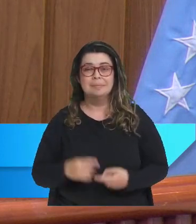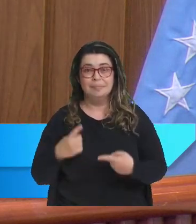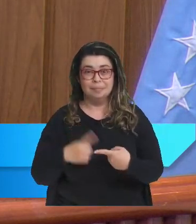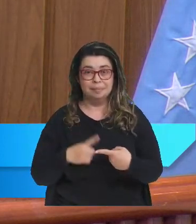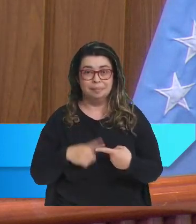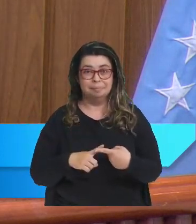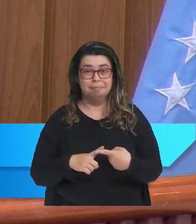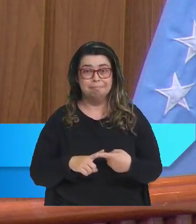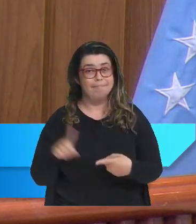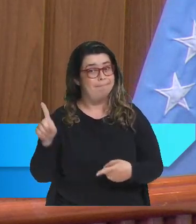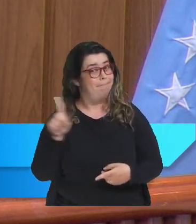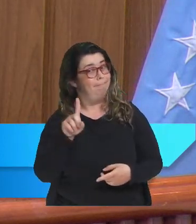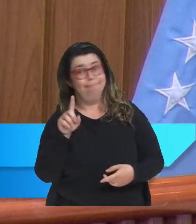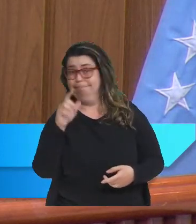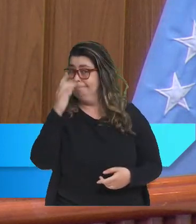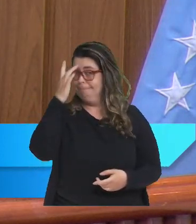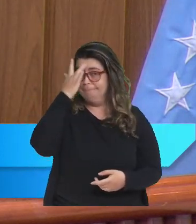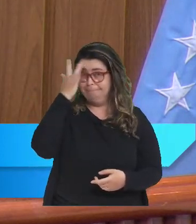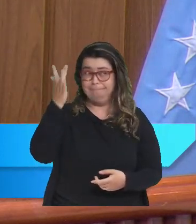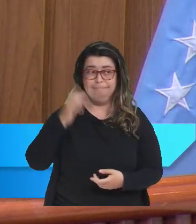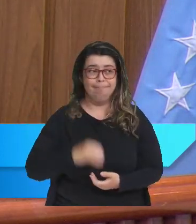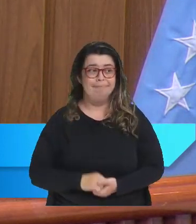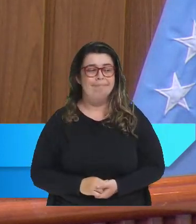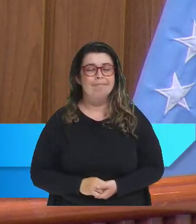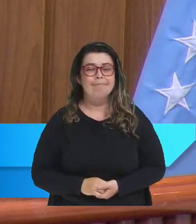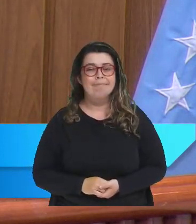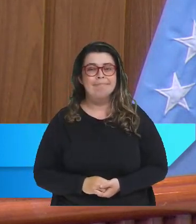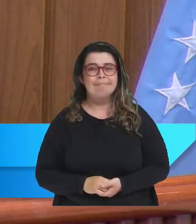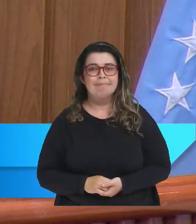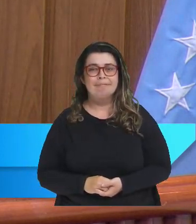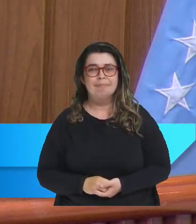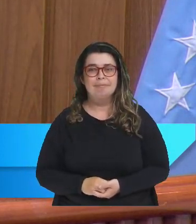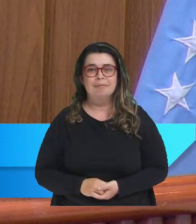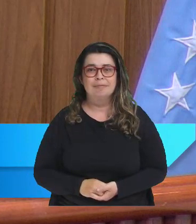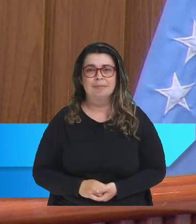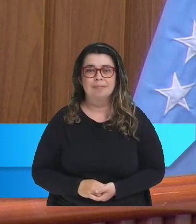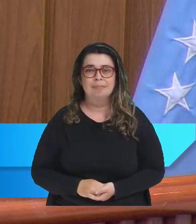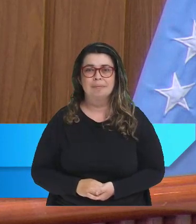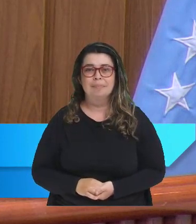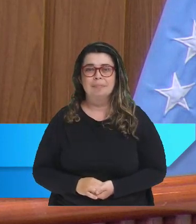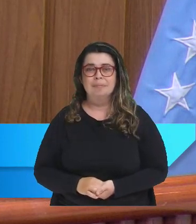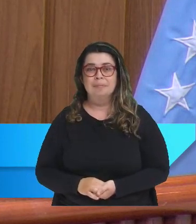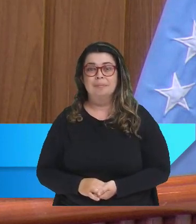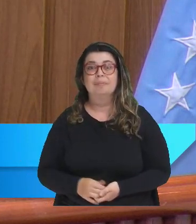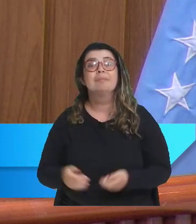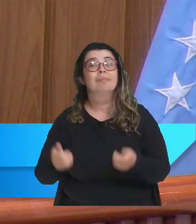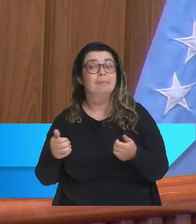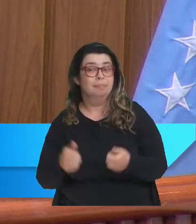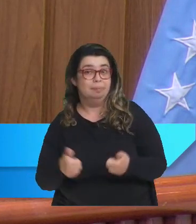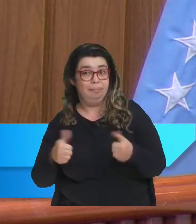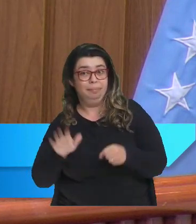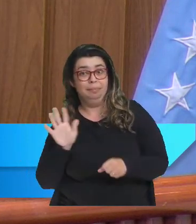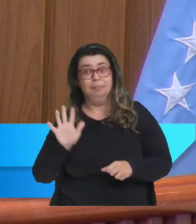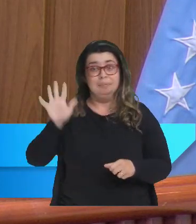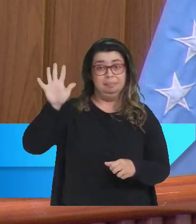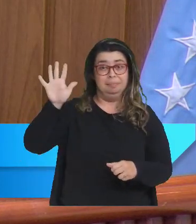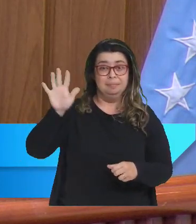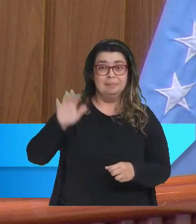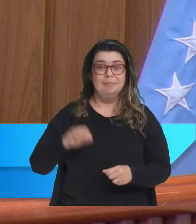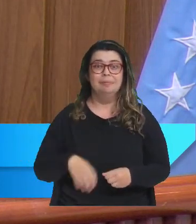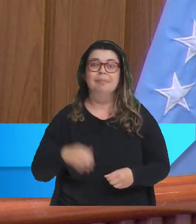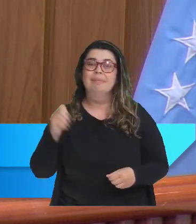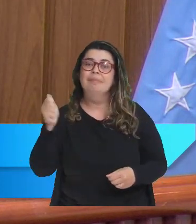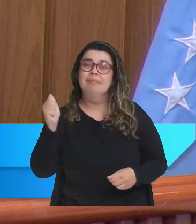é fácil, Fernando Vieira, não é fácil você colocar o seu nome à disposição, onde todos, né, a Assis inteira e